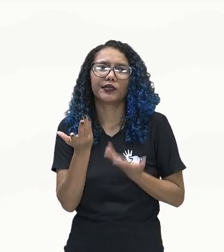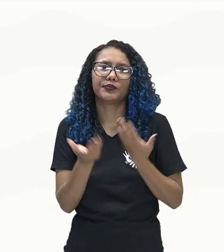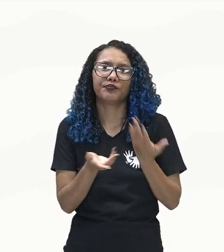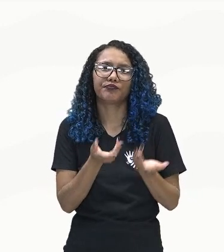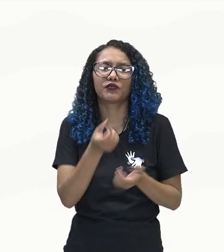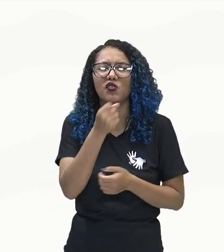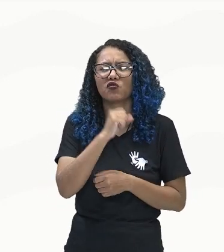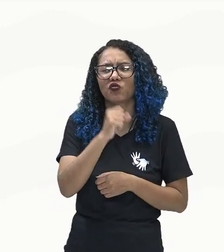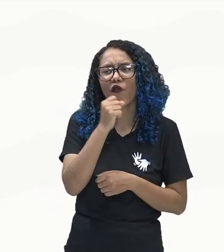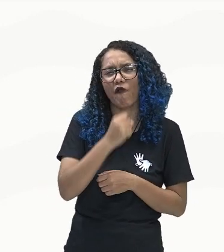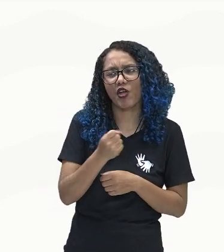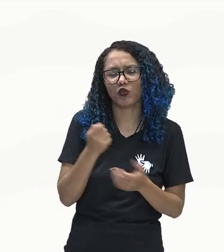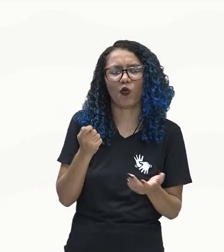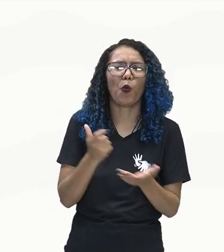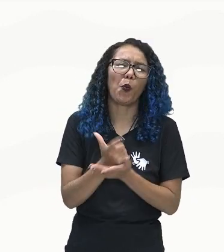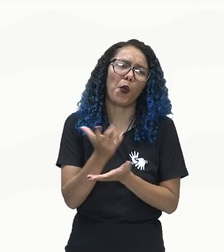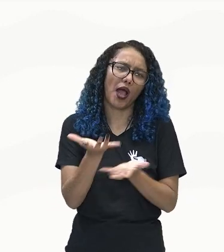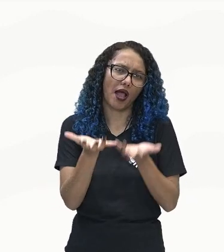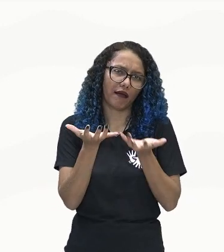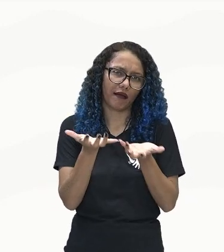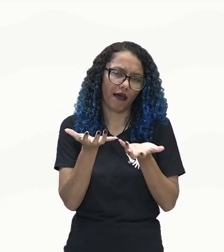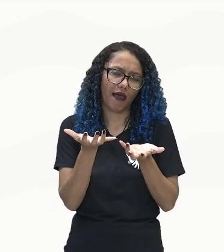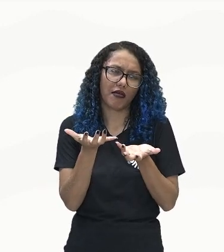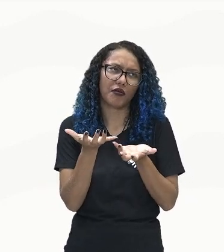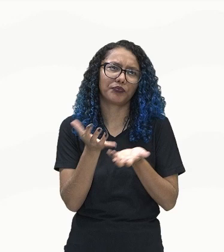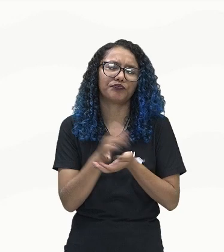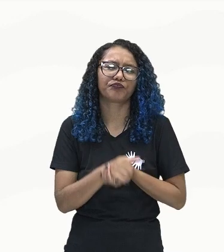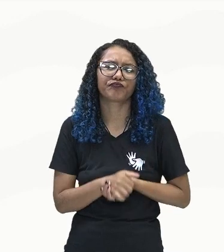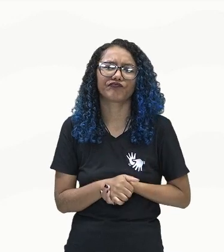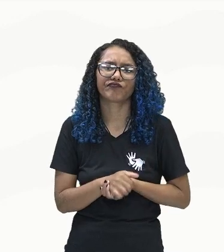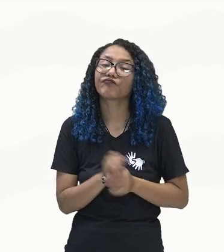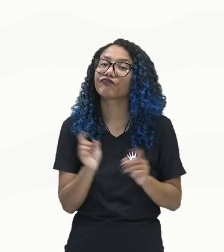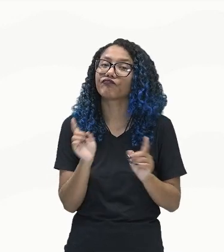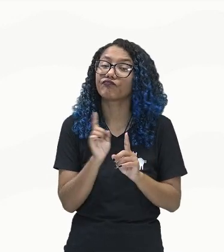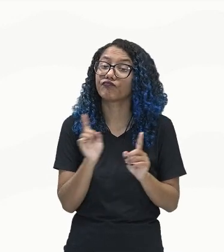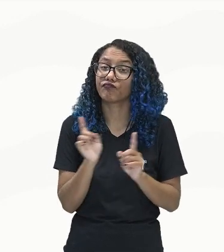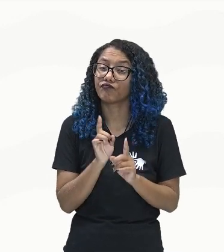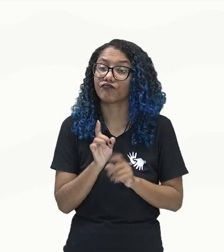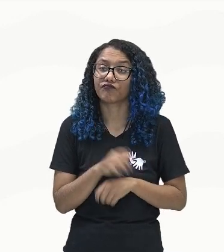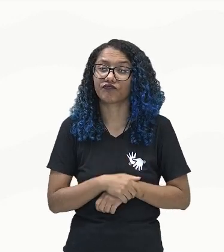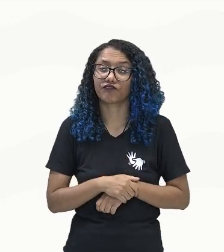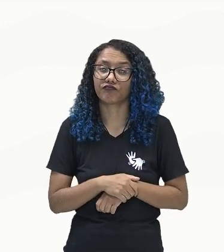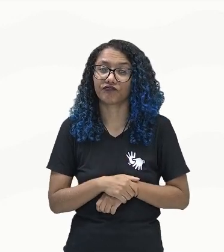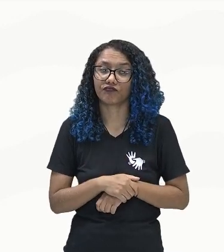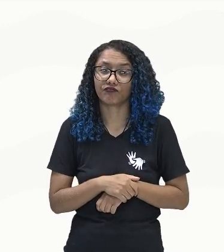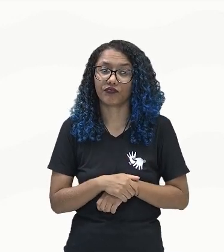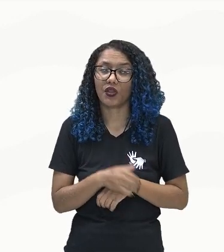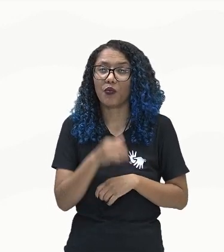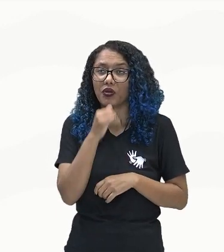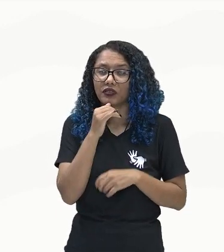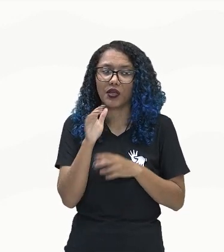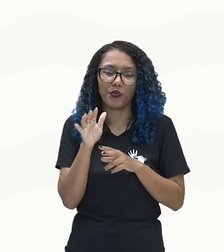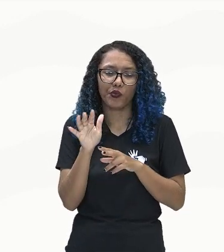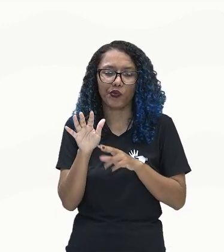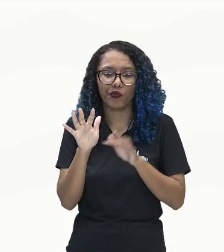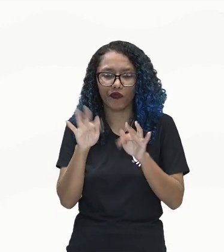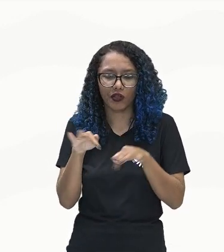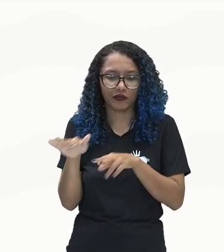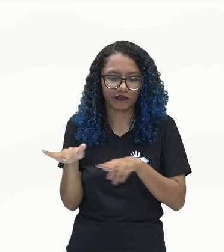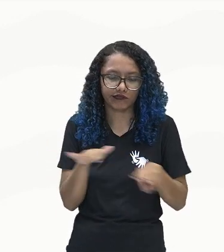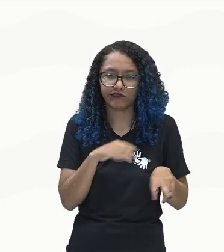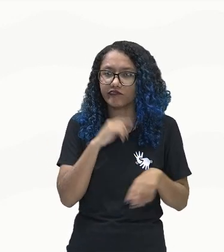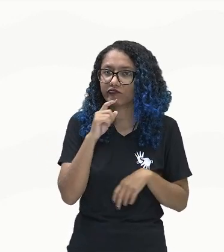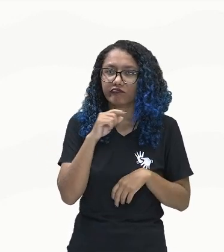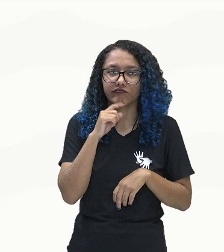um sorvete, Não é algo que eu vou conseguir realizar no final de semana, por exemplo, né? Então, quando eu falo